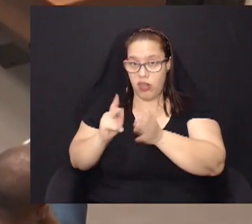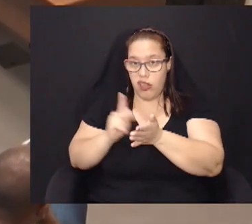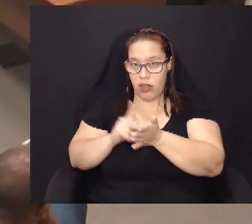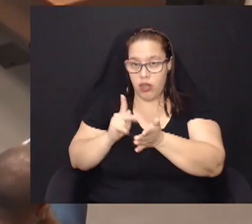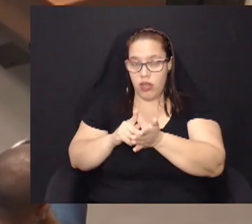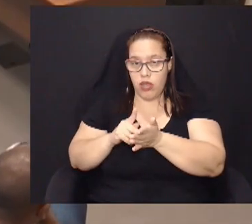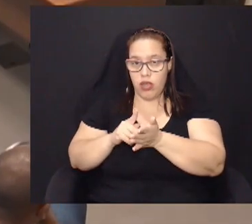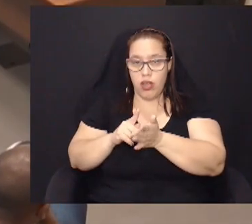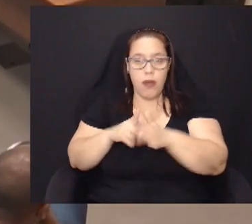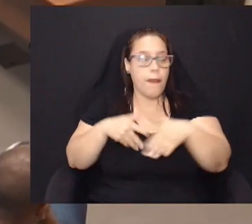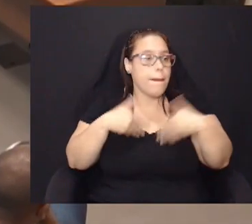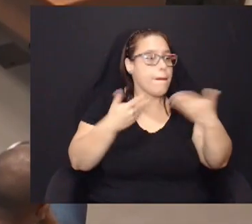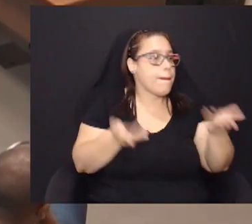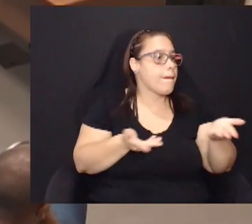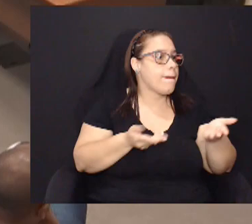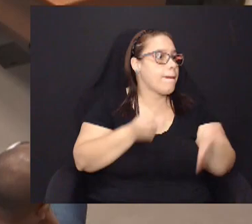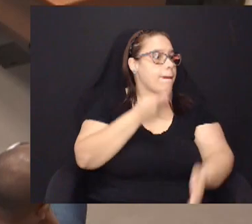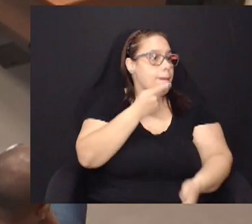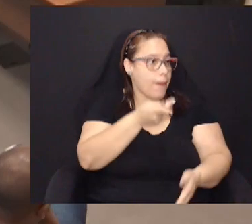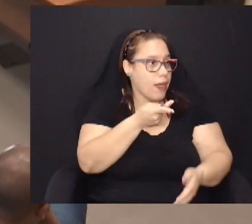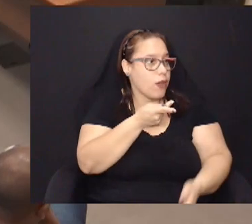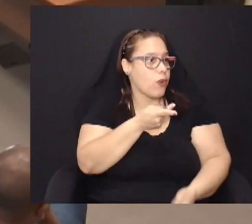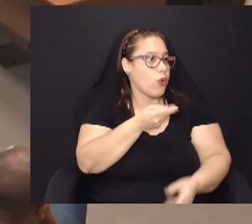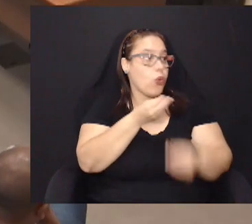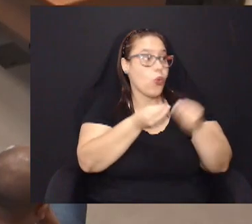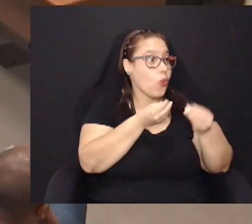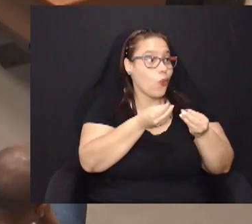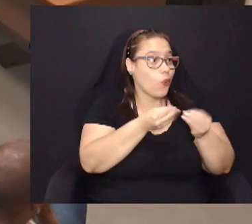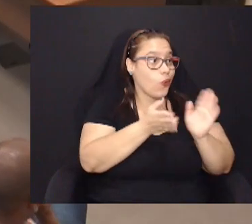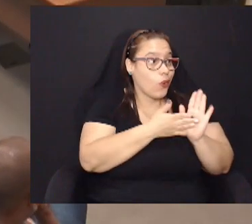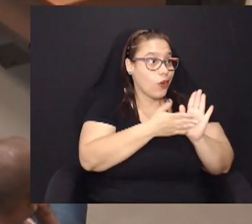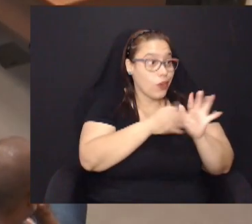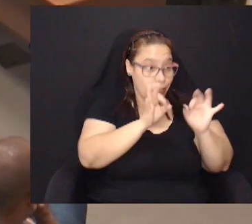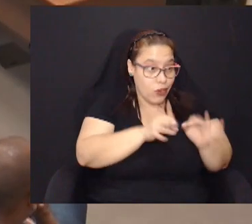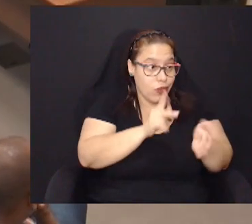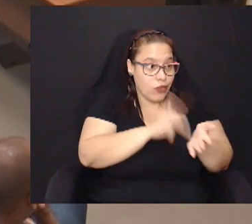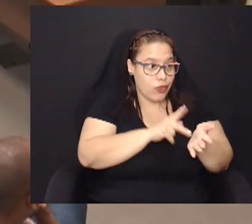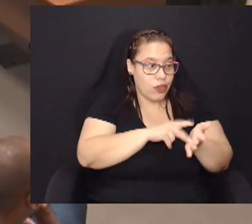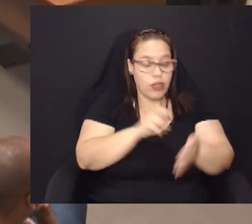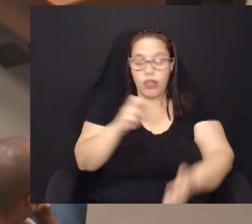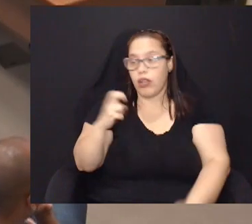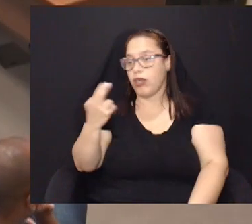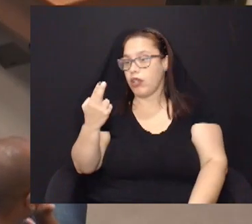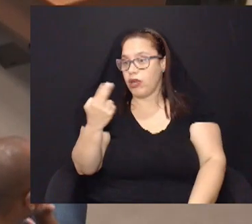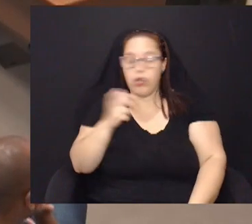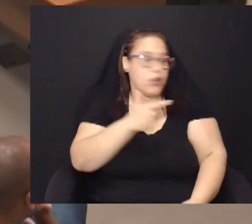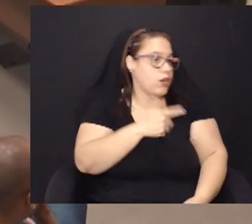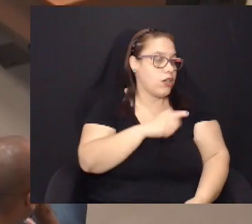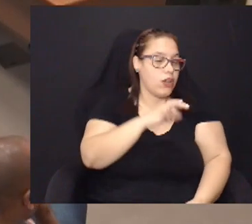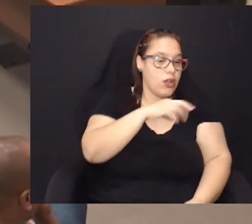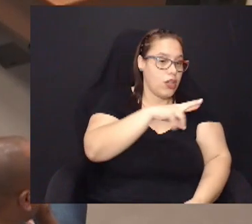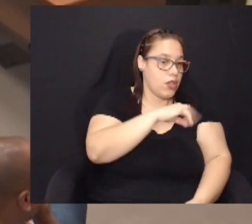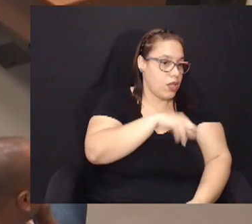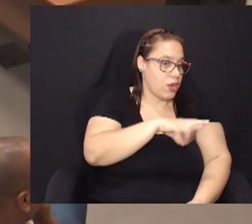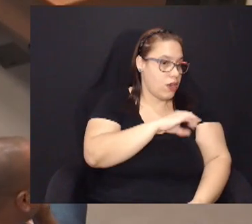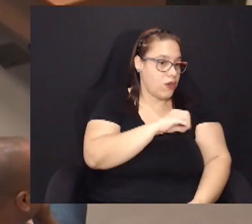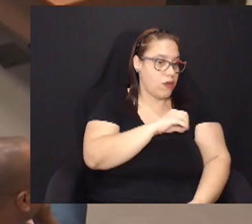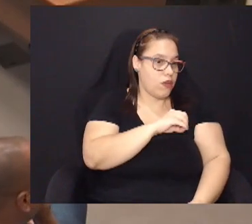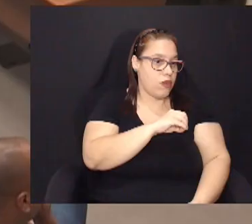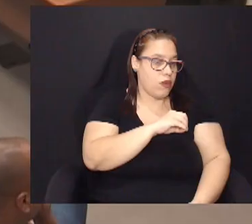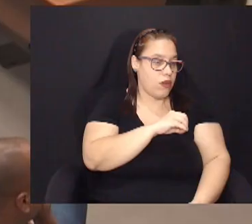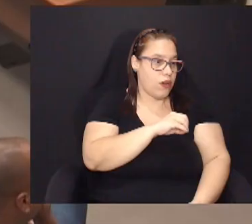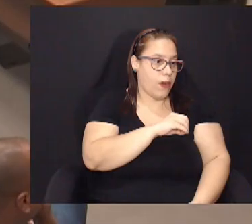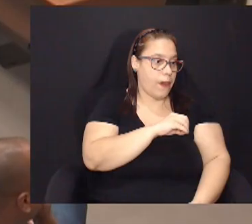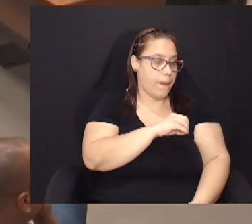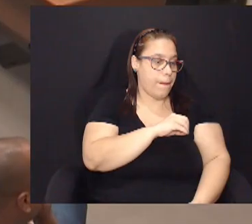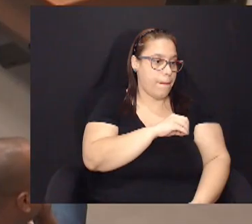isso mesmo. Exato, mas é isso que eu estou querendo te dizer. Como que ela vai constatar se foi frutífera? Ela vai estar lá se pessoalmente. não tem entretenimento e você está com lá,